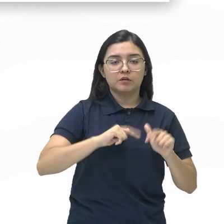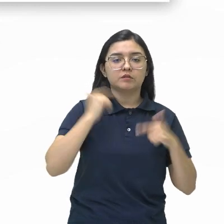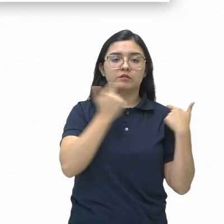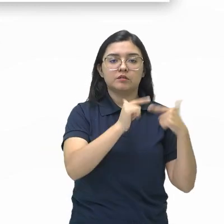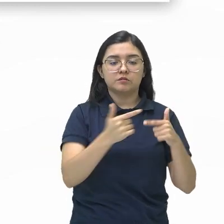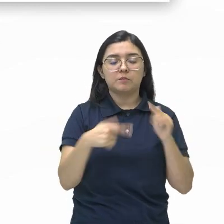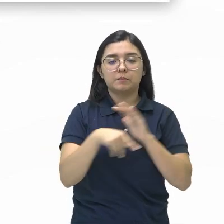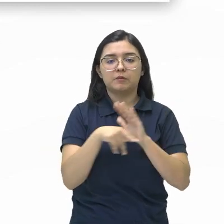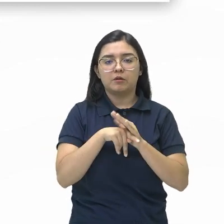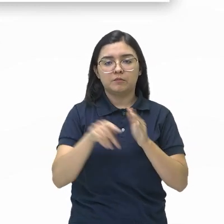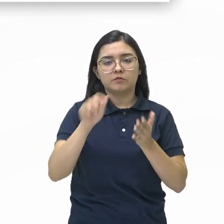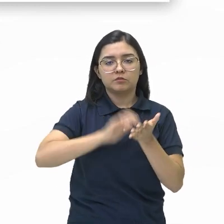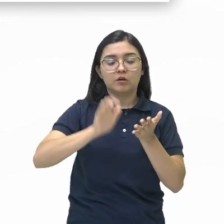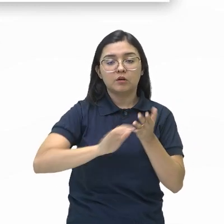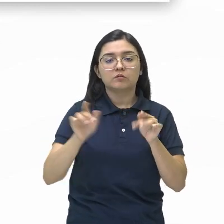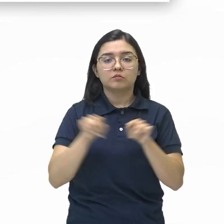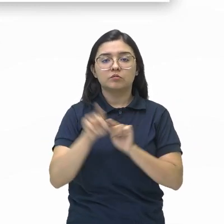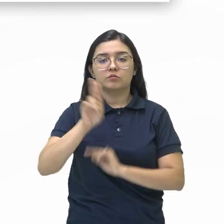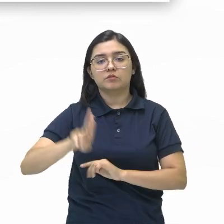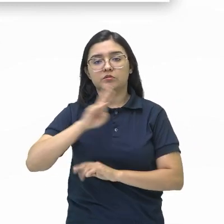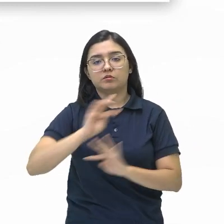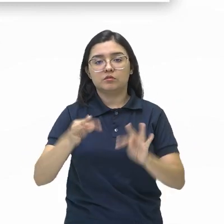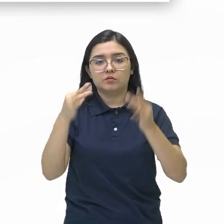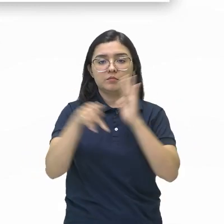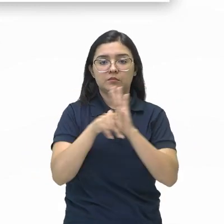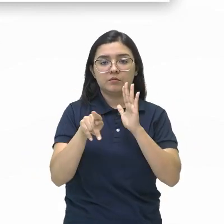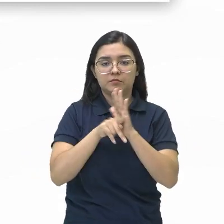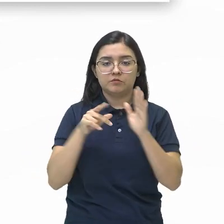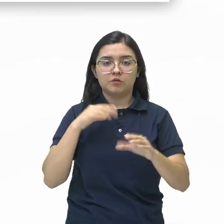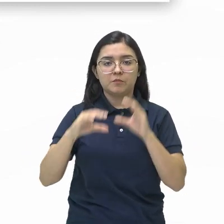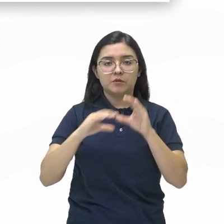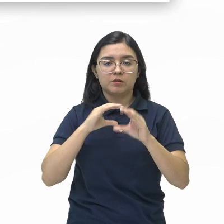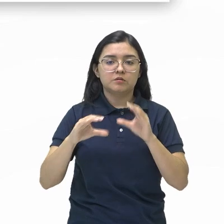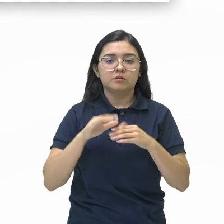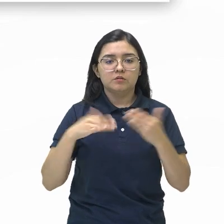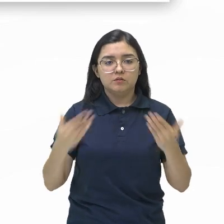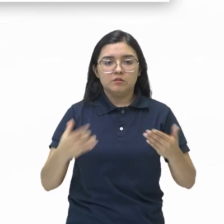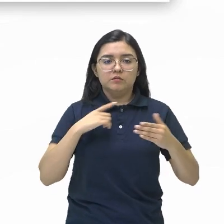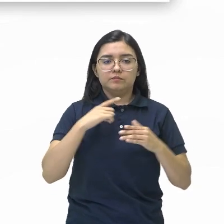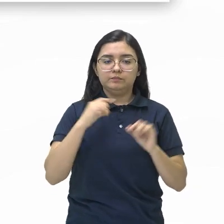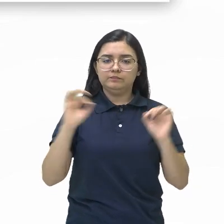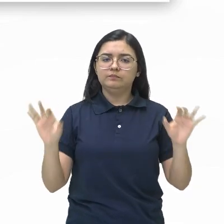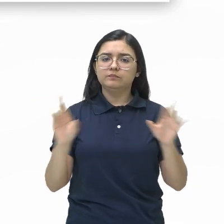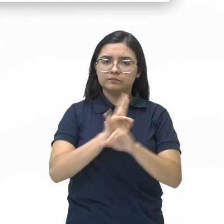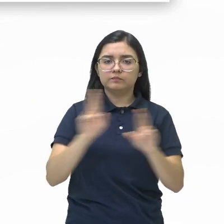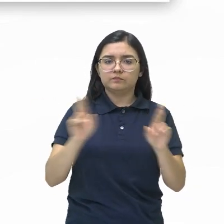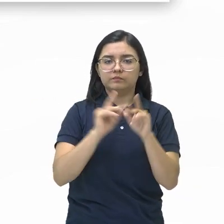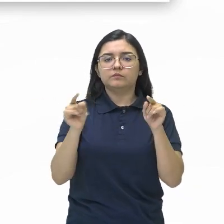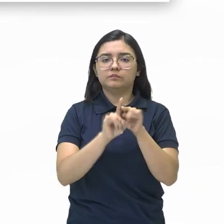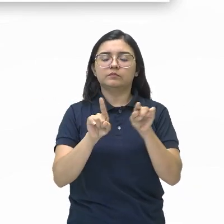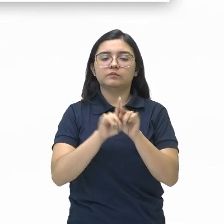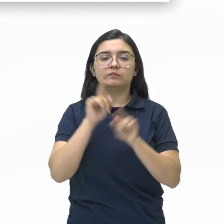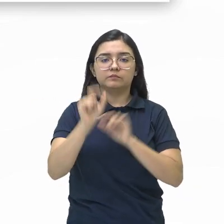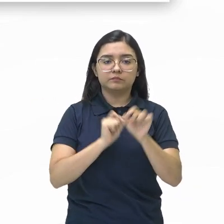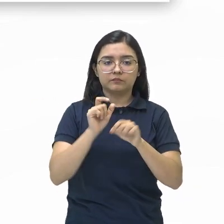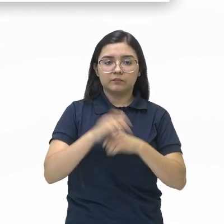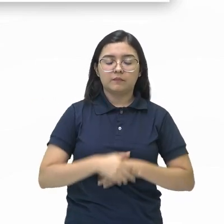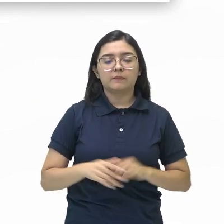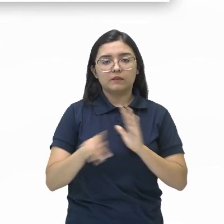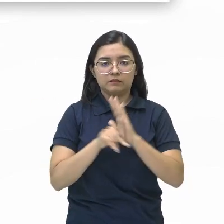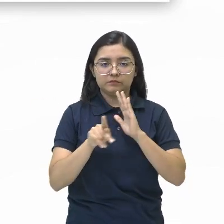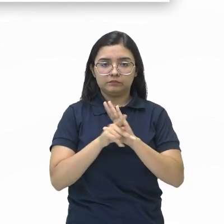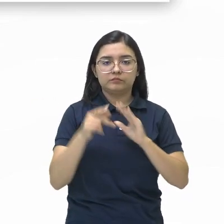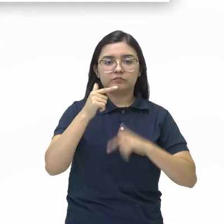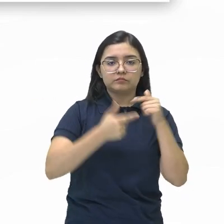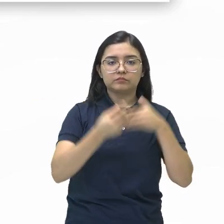tradicional de escritório, utilizando a tecnologia de comunicação. Está muito ligado ali à questão do home